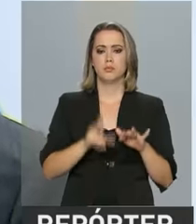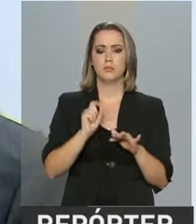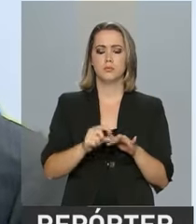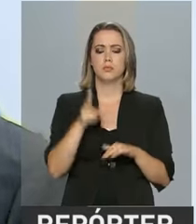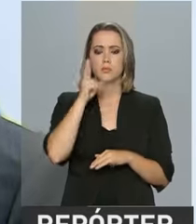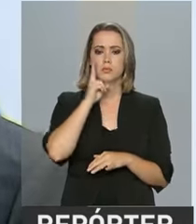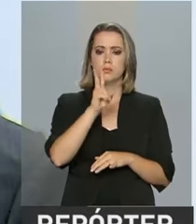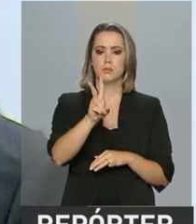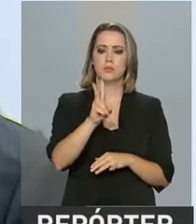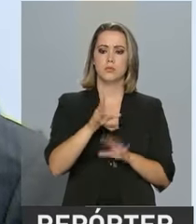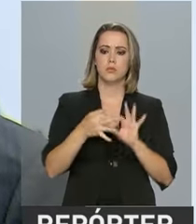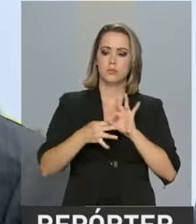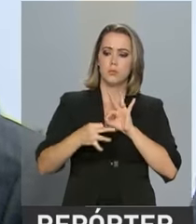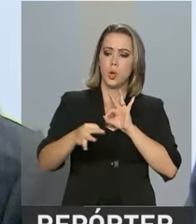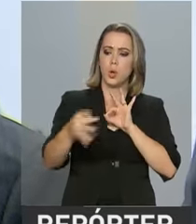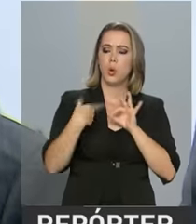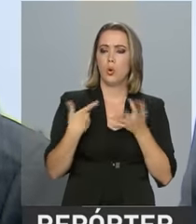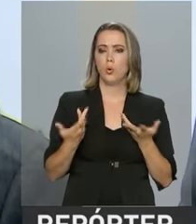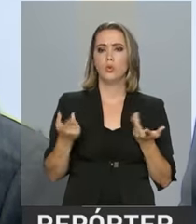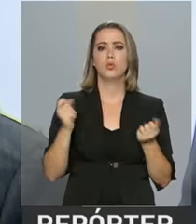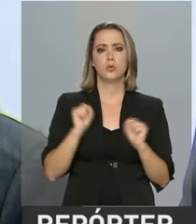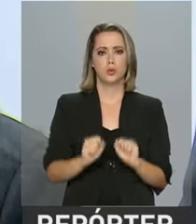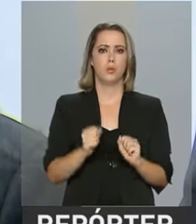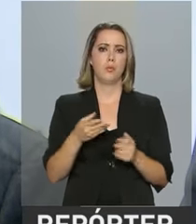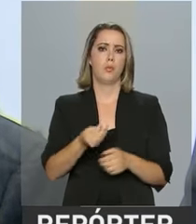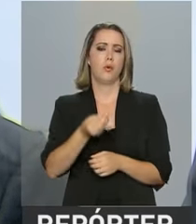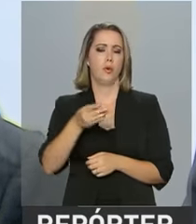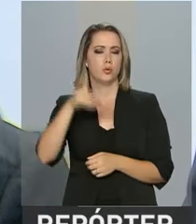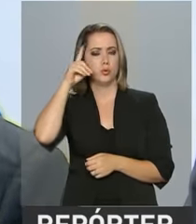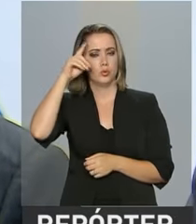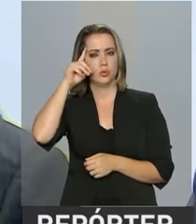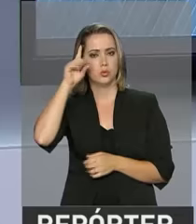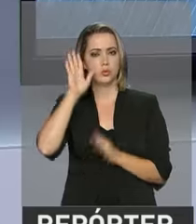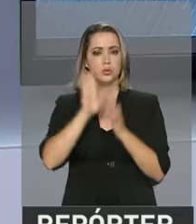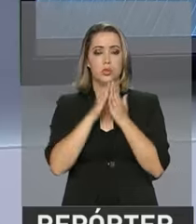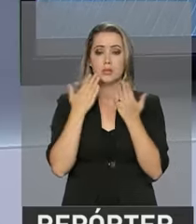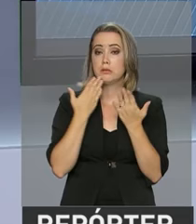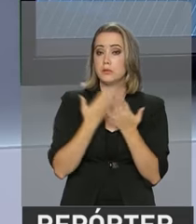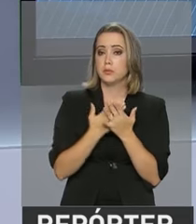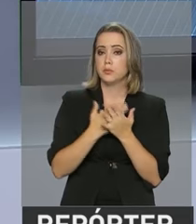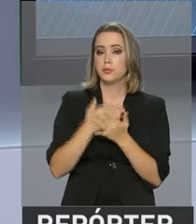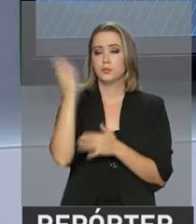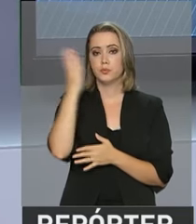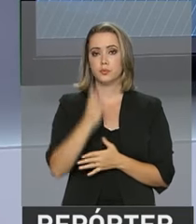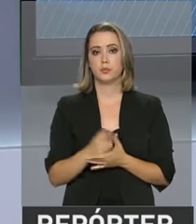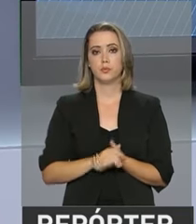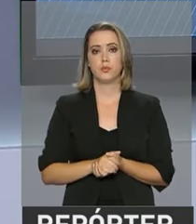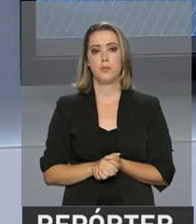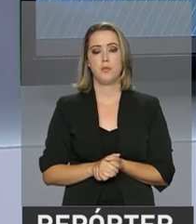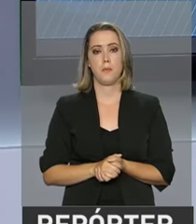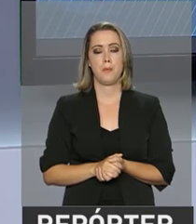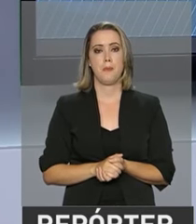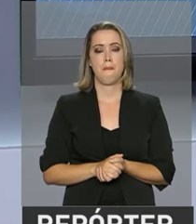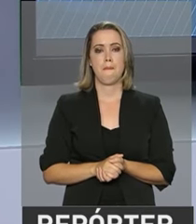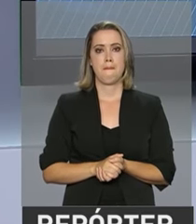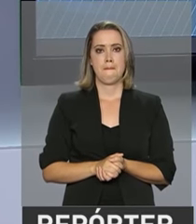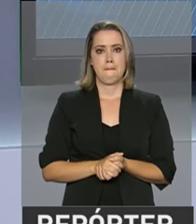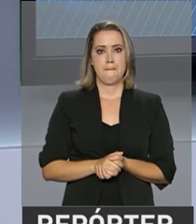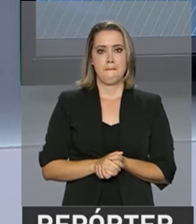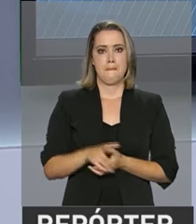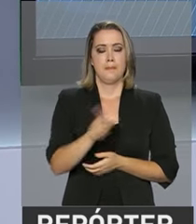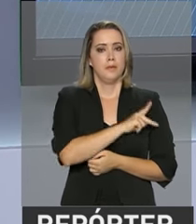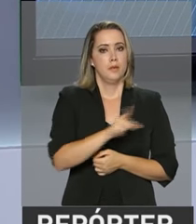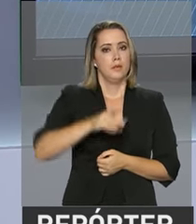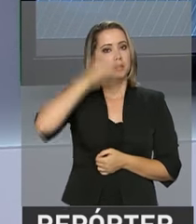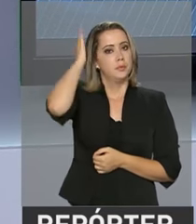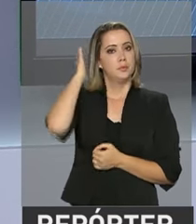forma distante da realidade do dia a dia das escolas do brasil com o presidente michel temer se reuniu